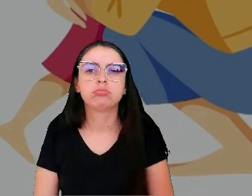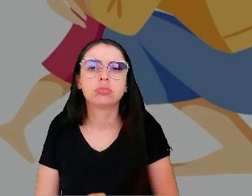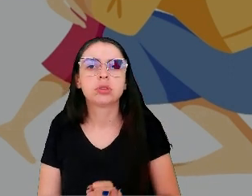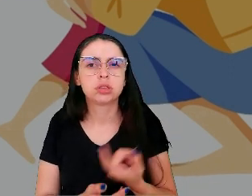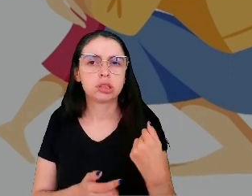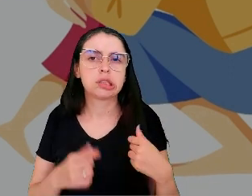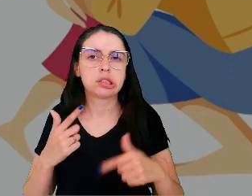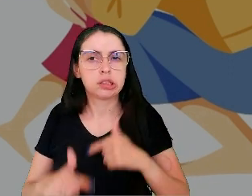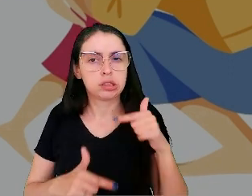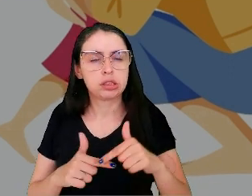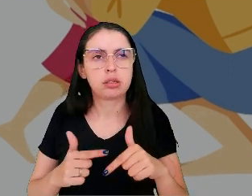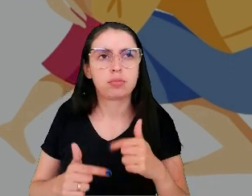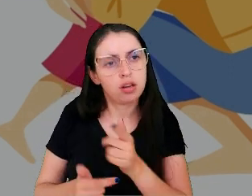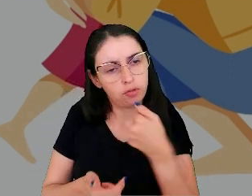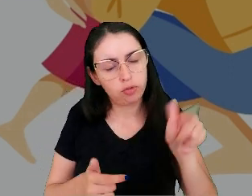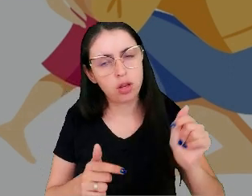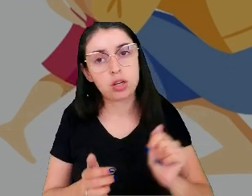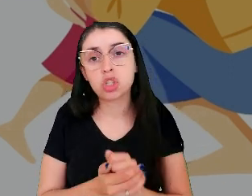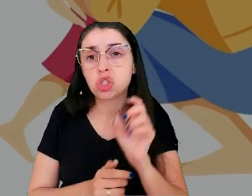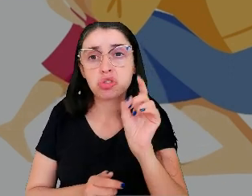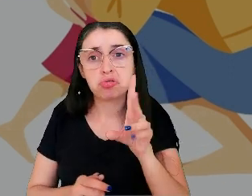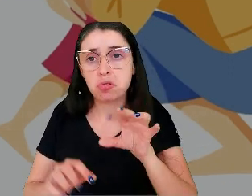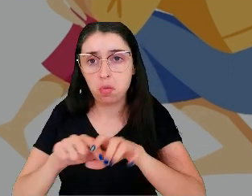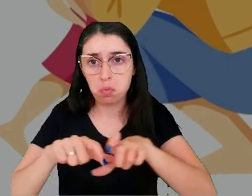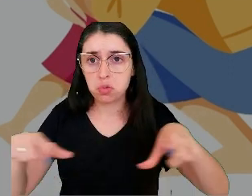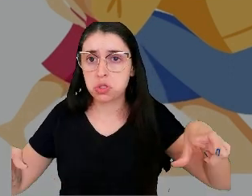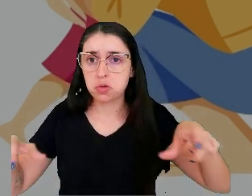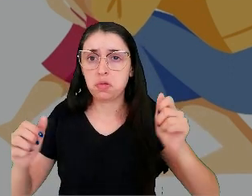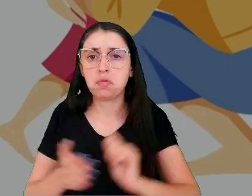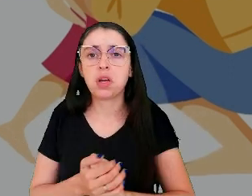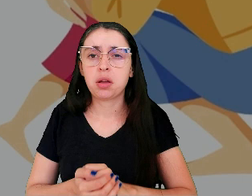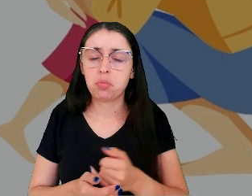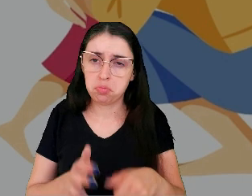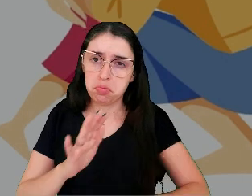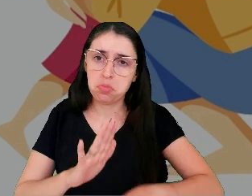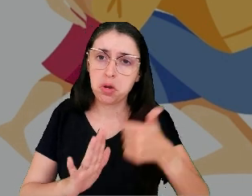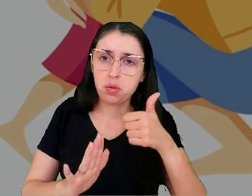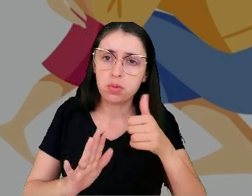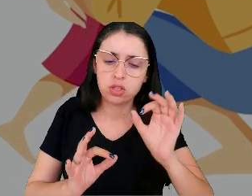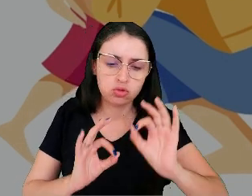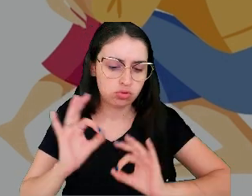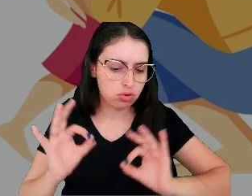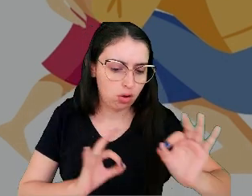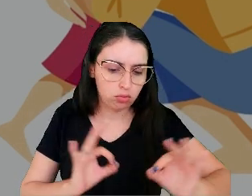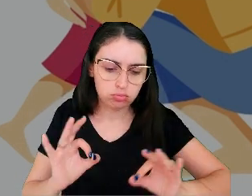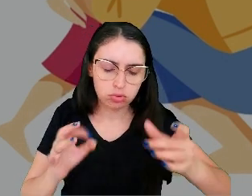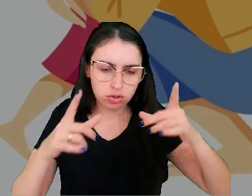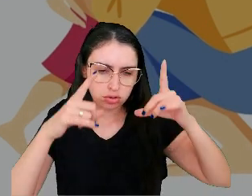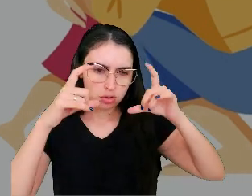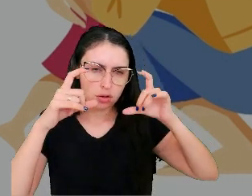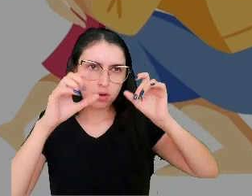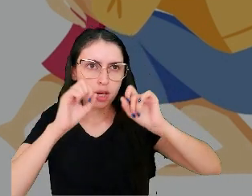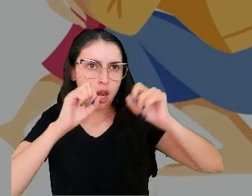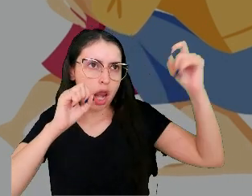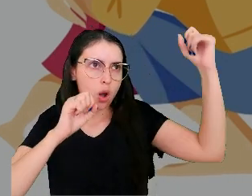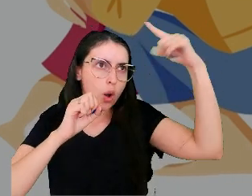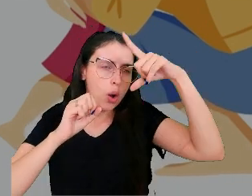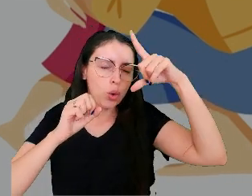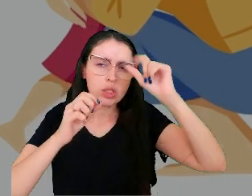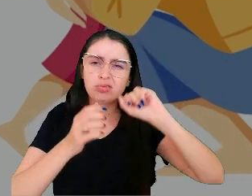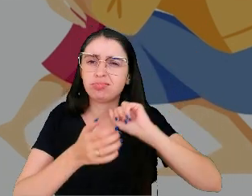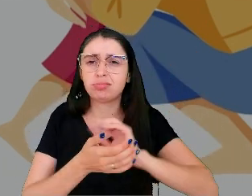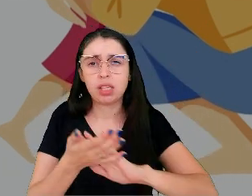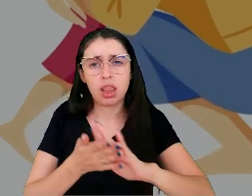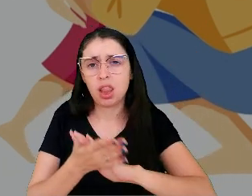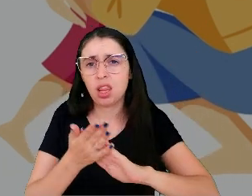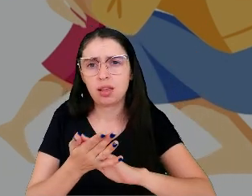para fotografar. E essa foto foi a primeira que eu estava só ajustando o foco e a luminosidade, e eu não tinha